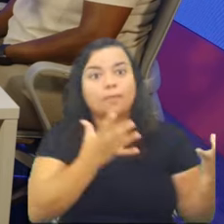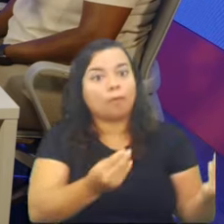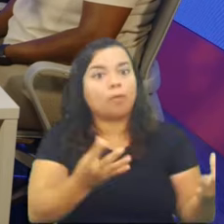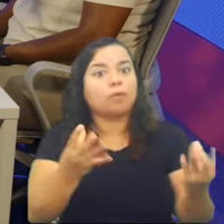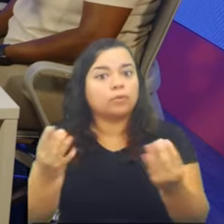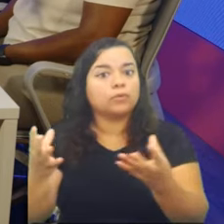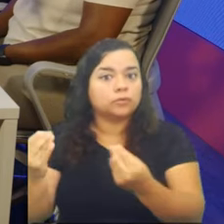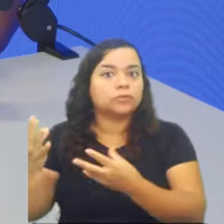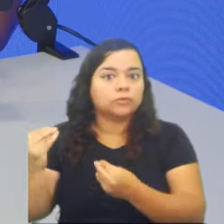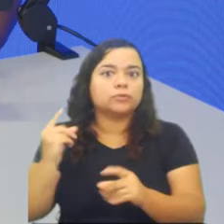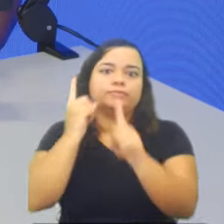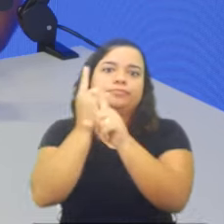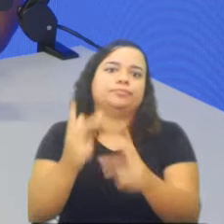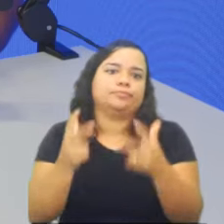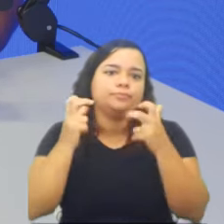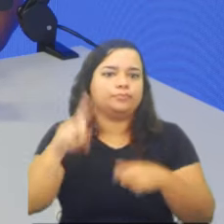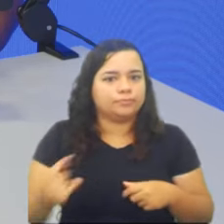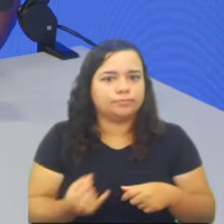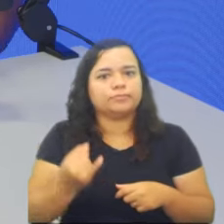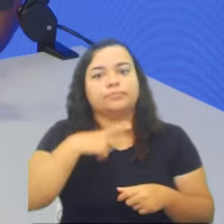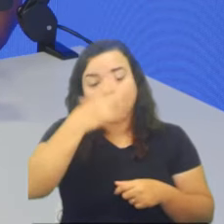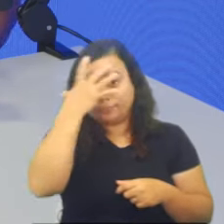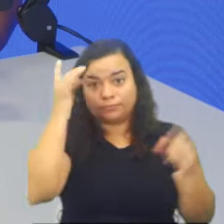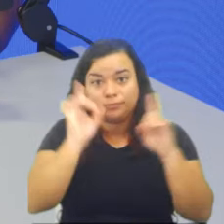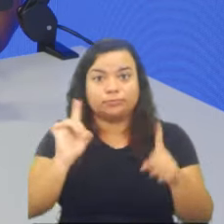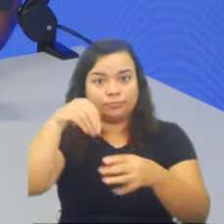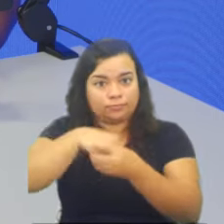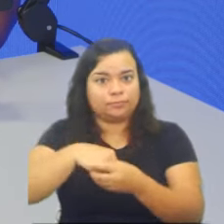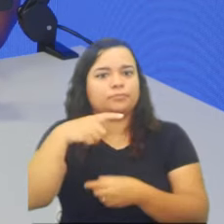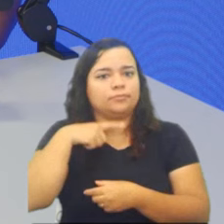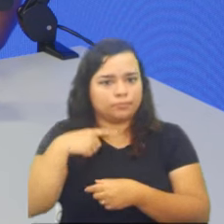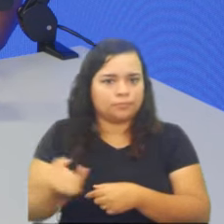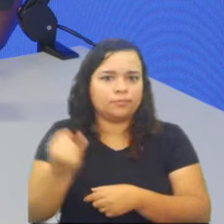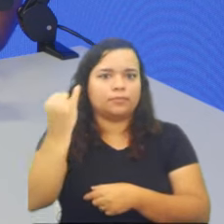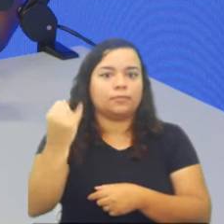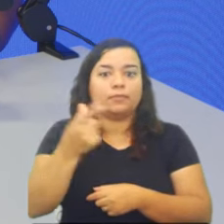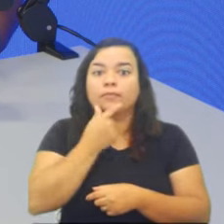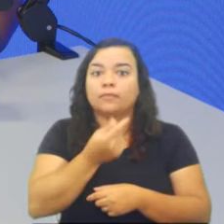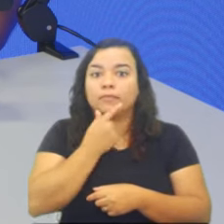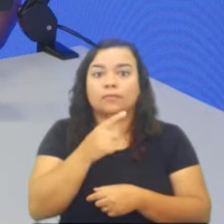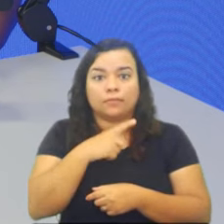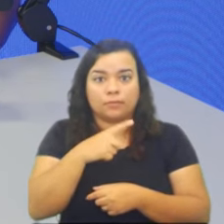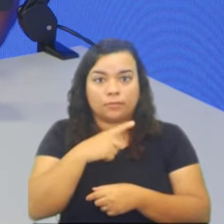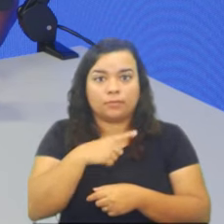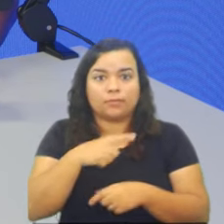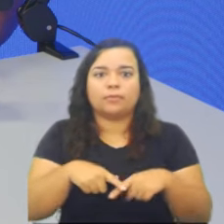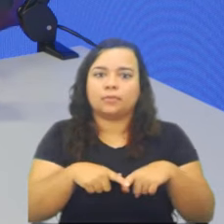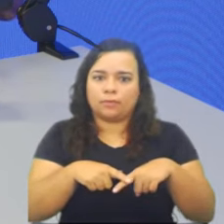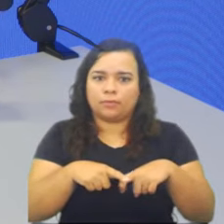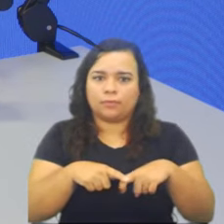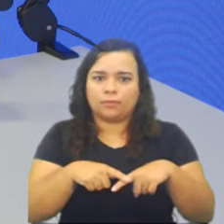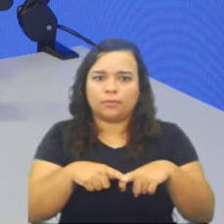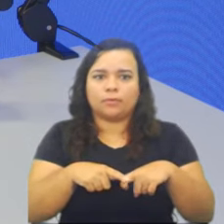gente alcança muita gente alcança então é muito importante que tenha pessoas com deficiên ISS ali que legal temos o garoto não temos